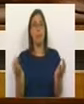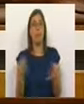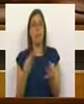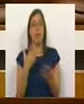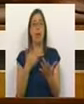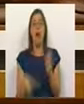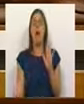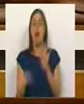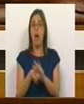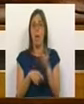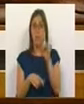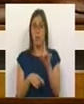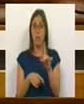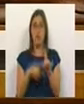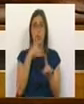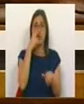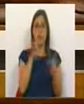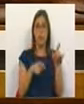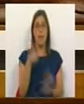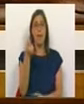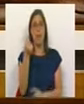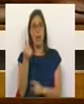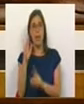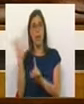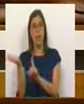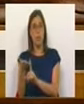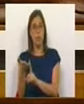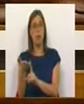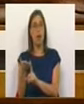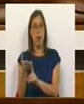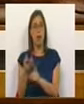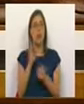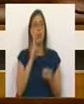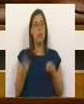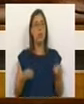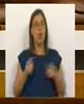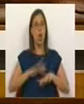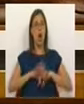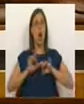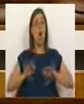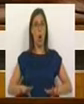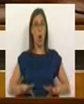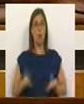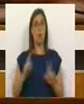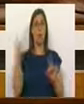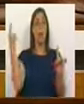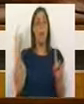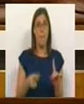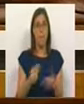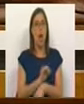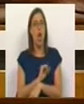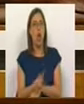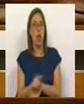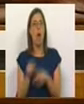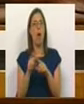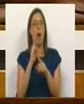até ameaçou, civil, financeira e disciplinarmente, os gestores hospitalares que não impusessem